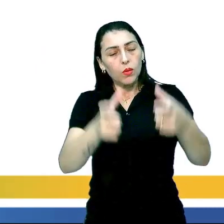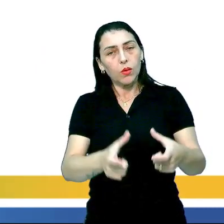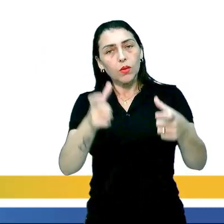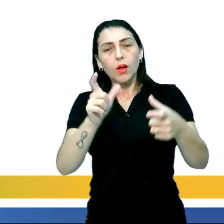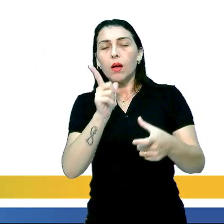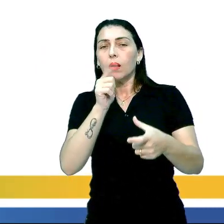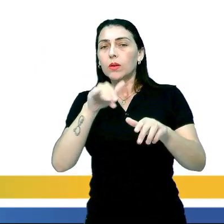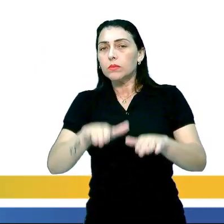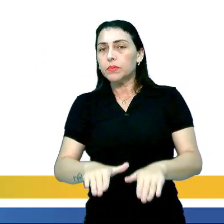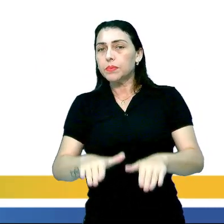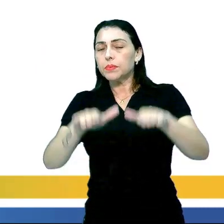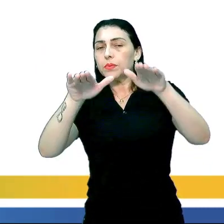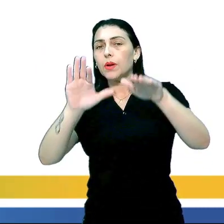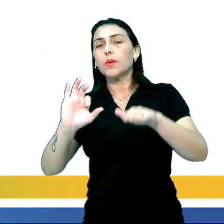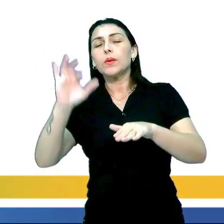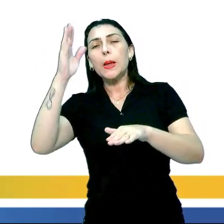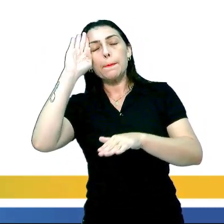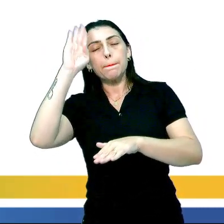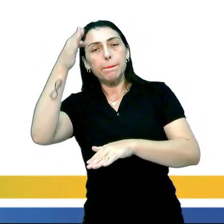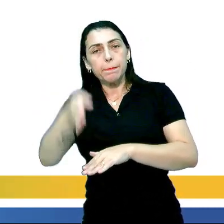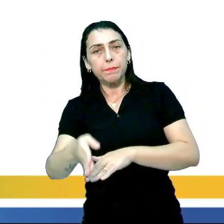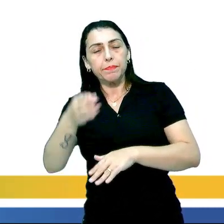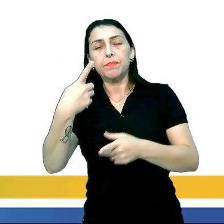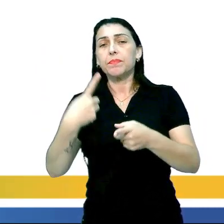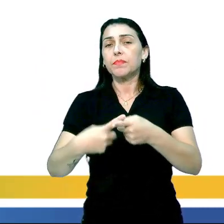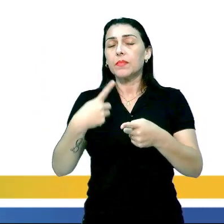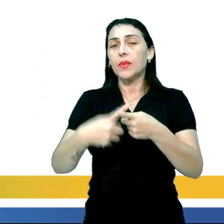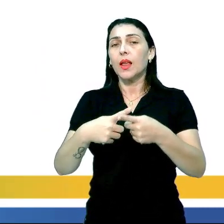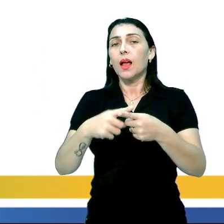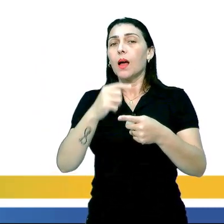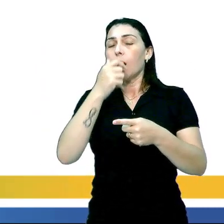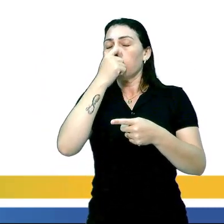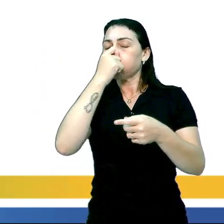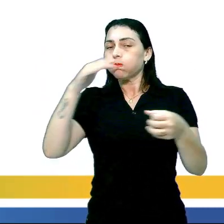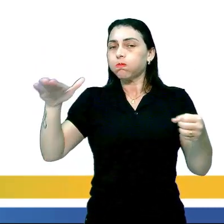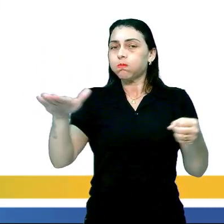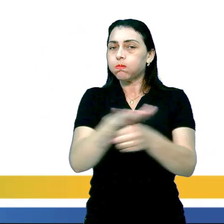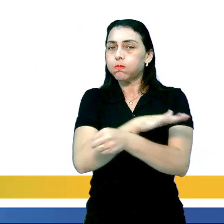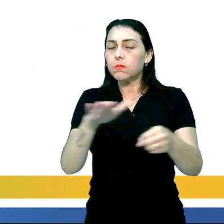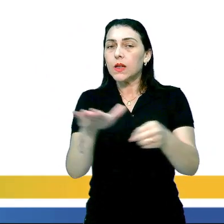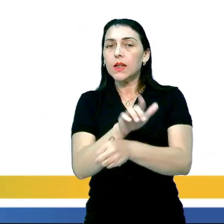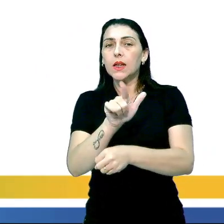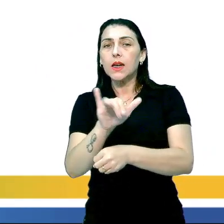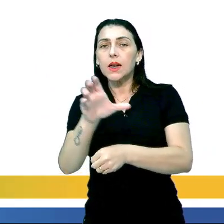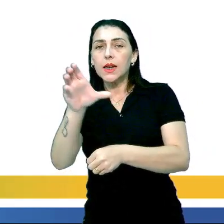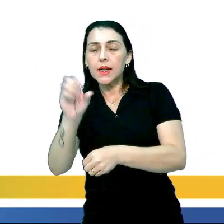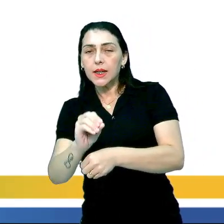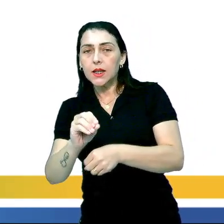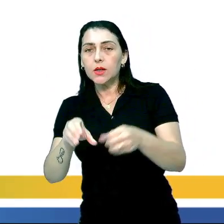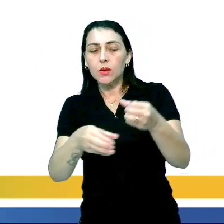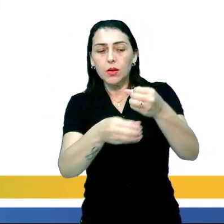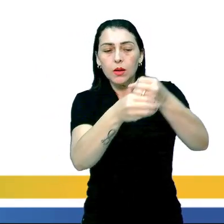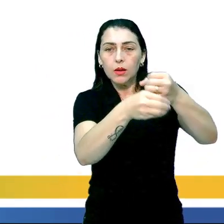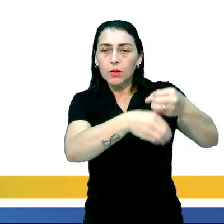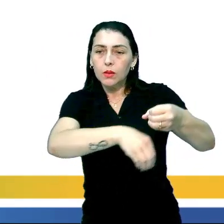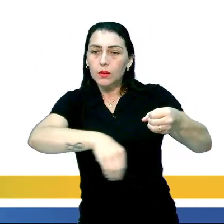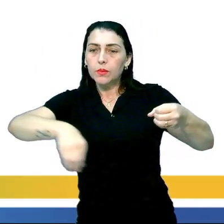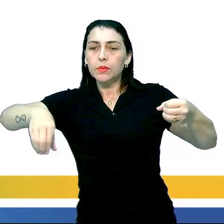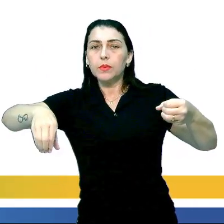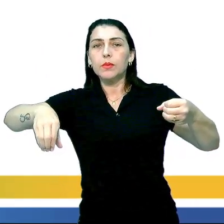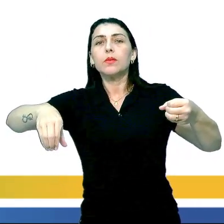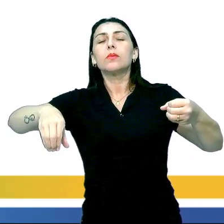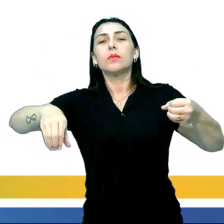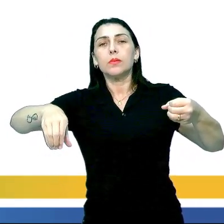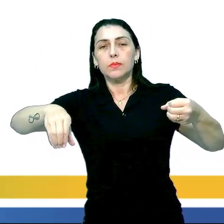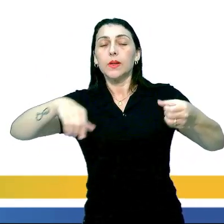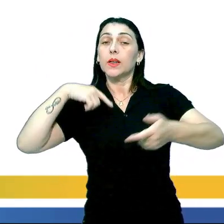os alagamentos se deram principalmente por causa do entupimento de bueiros causados